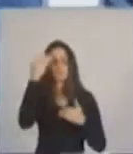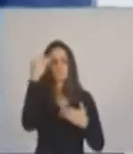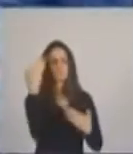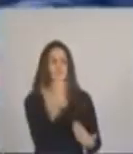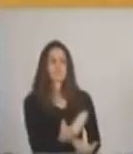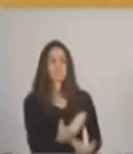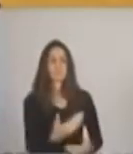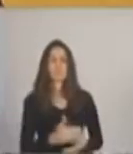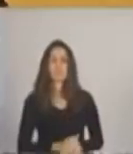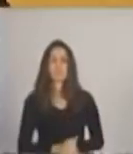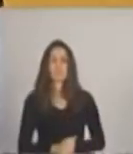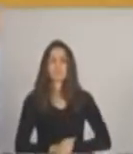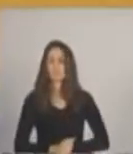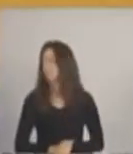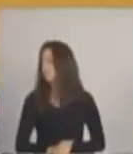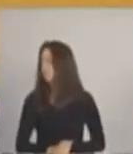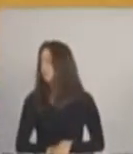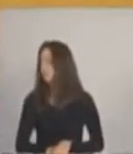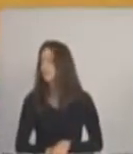deputado Gandini.